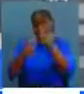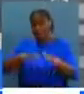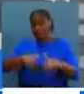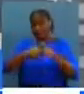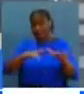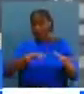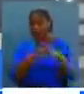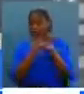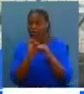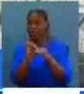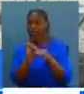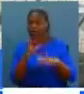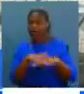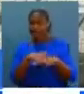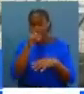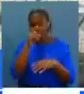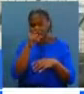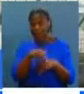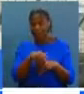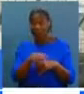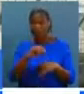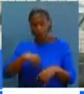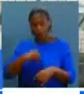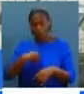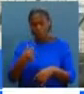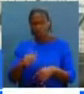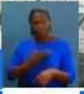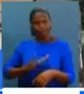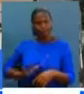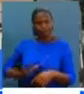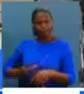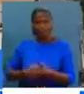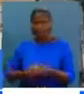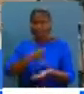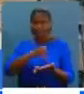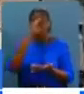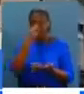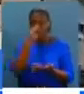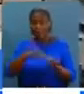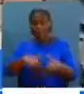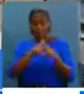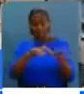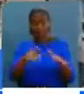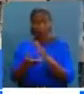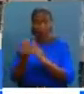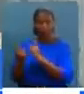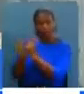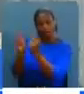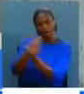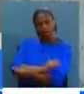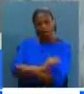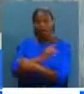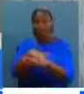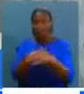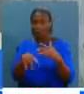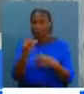está ligada à rede de esgoto e esta é uma preocupação antiga. O centro histórico da cidade foi requalificado,